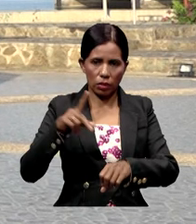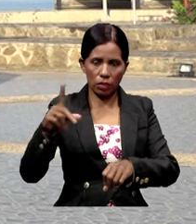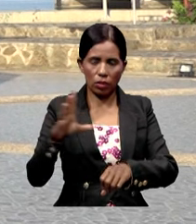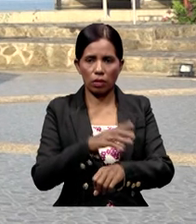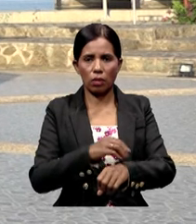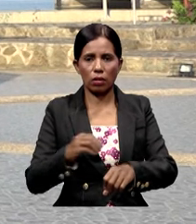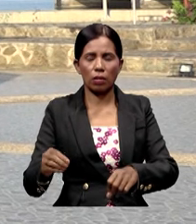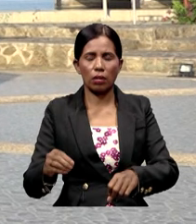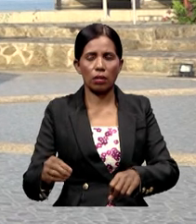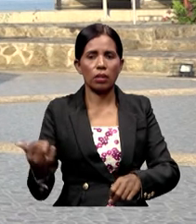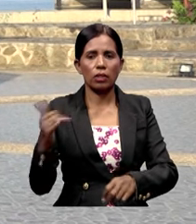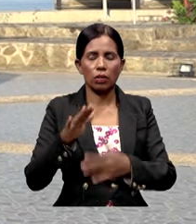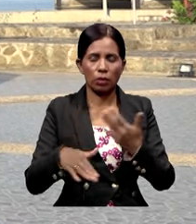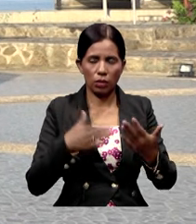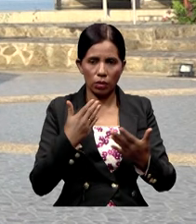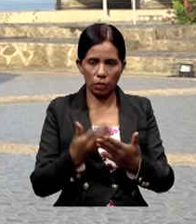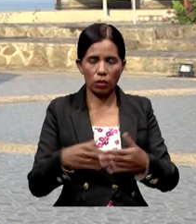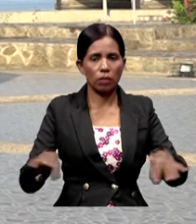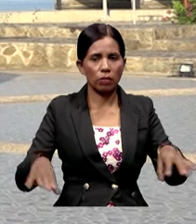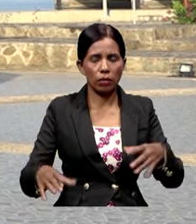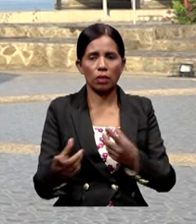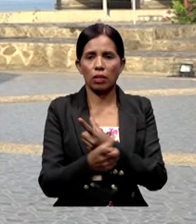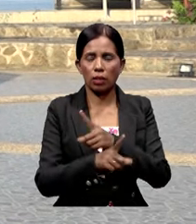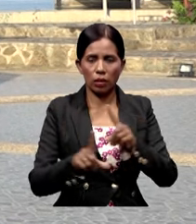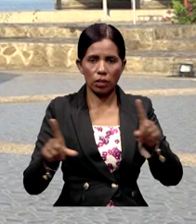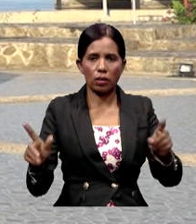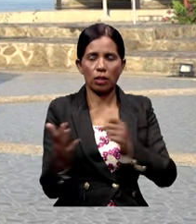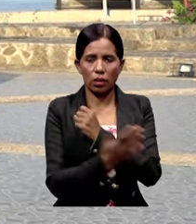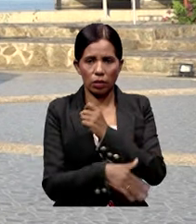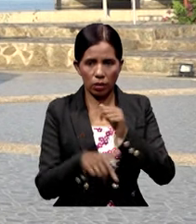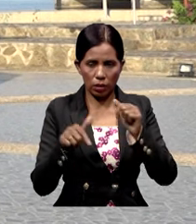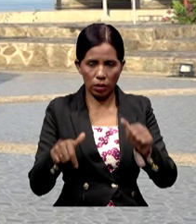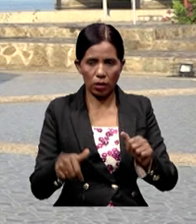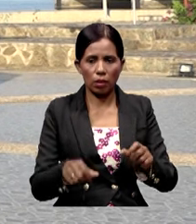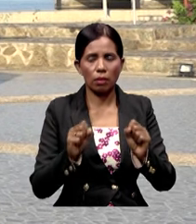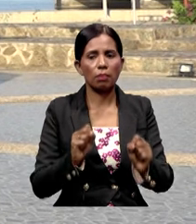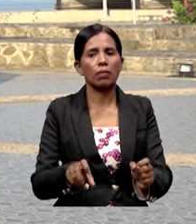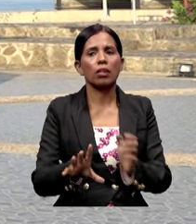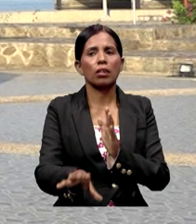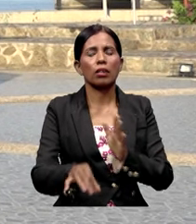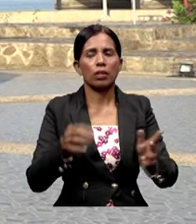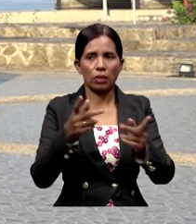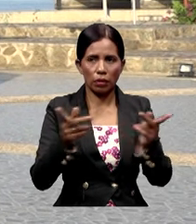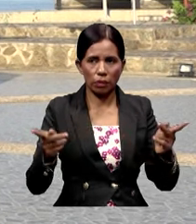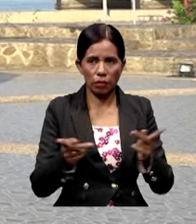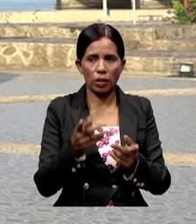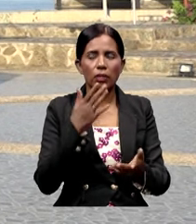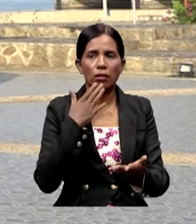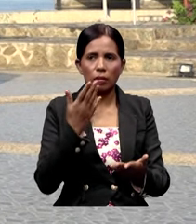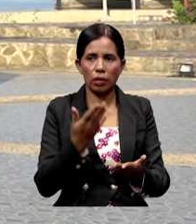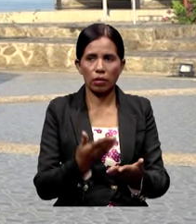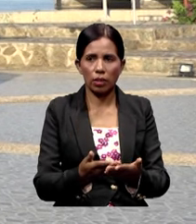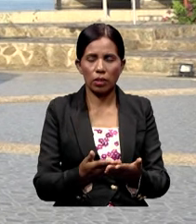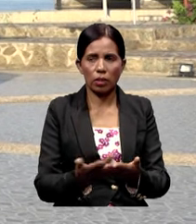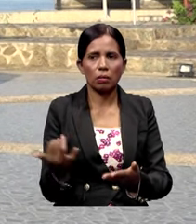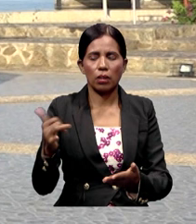Atu sirotu nebe luta ona ba libertasaun patria irane. Belehetan fatin irane be maka dignu